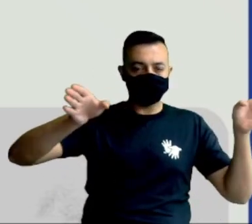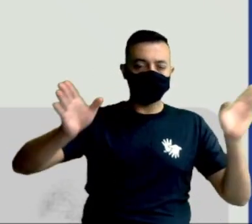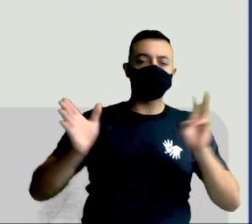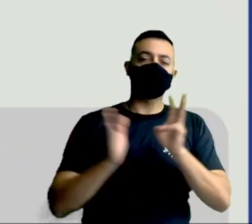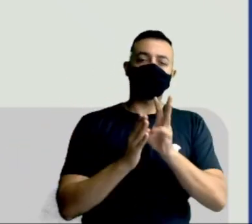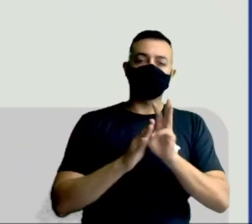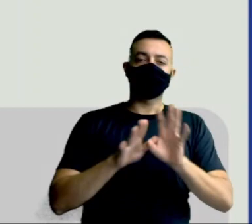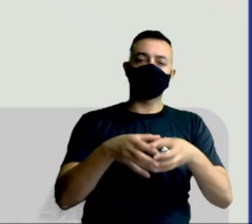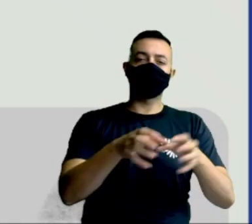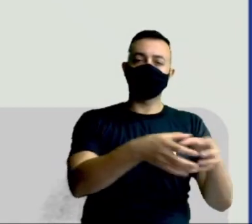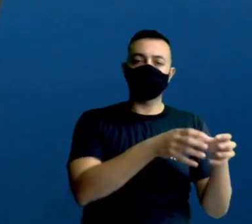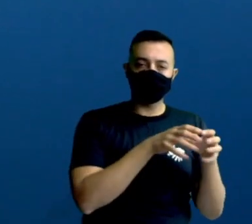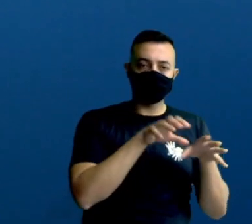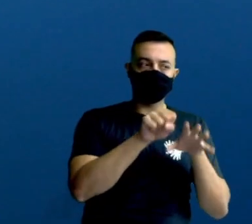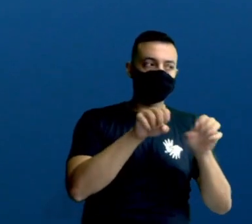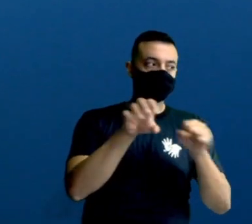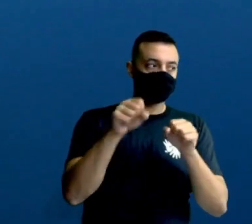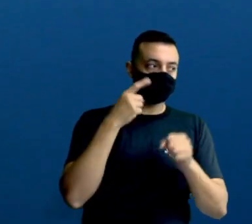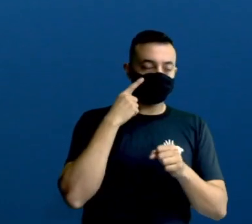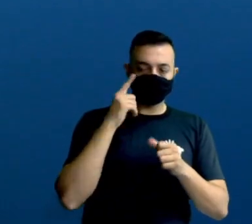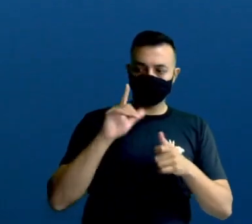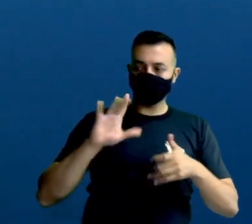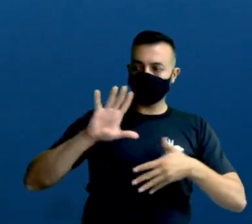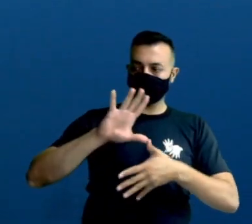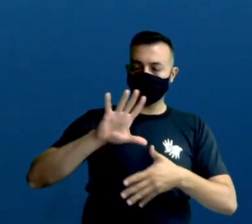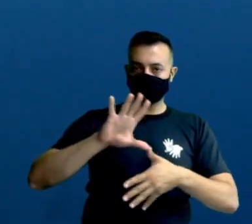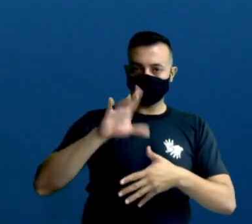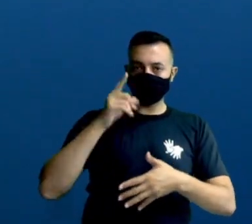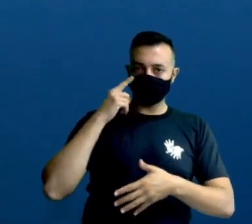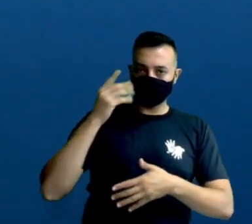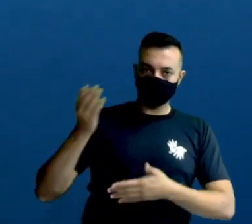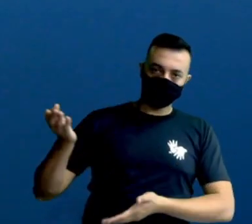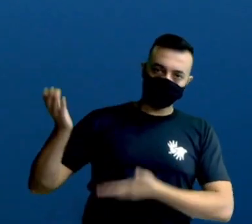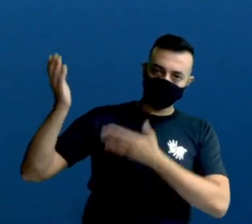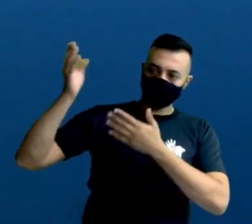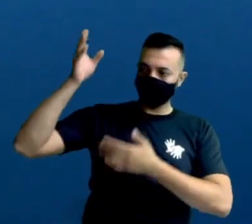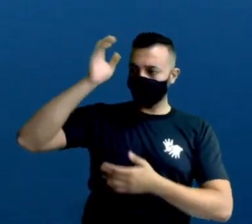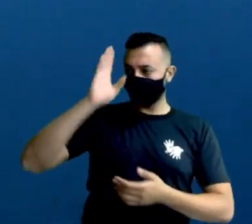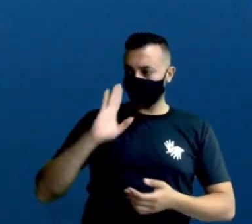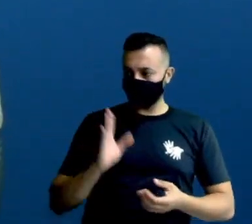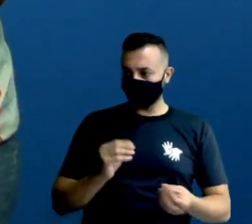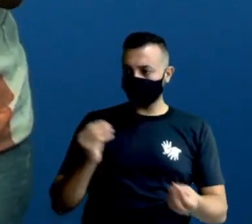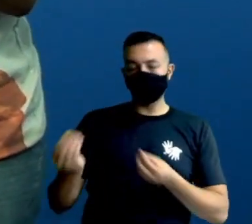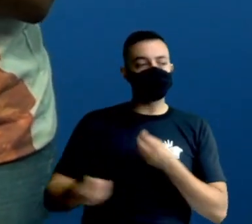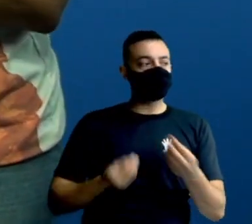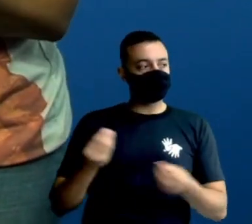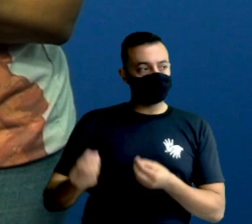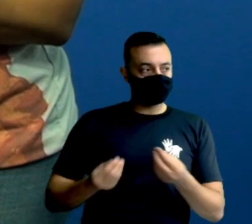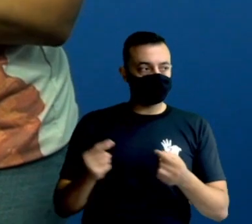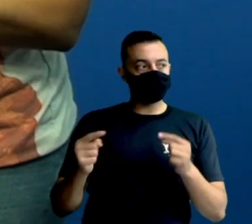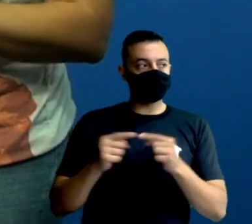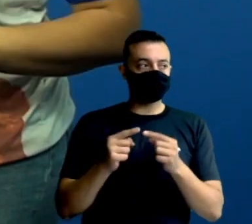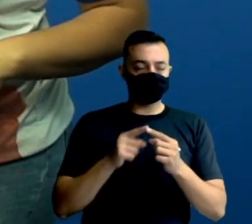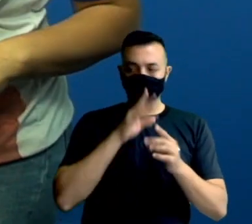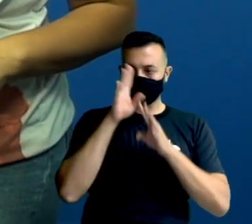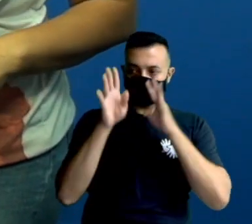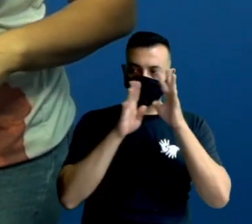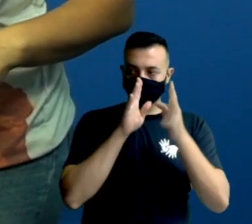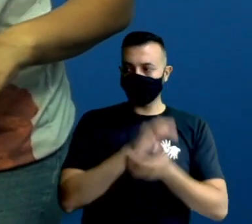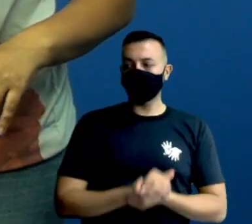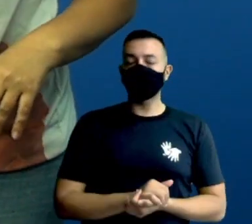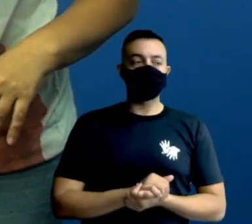indígenas. Vamos dar uma olhadinha no mapa do Brasil, como é que ele foi sendo construído de acordo com essas